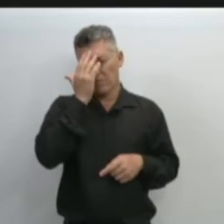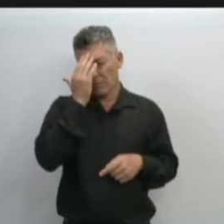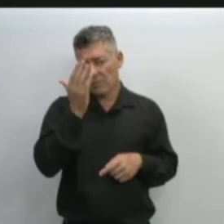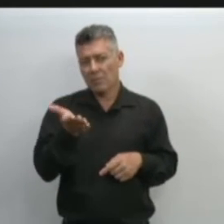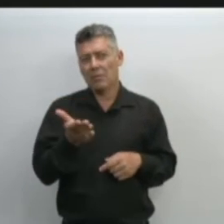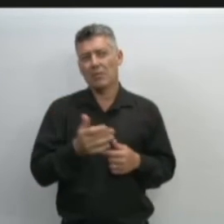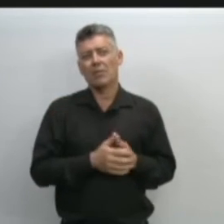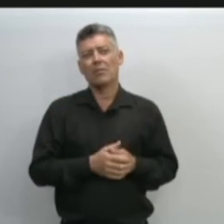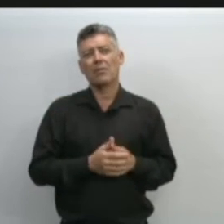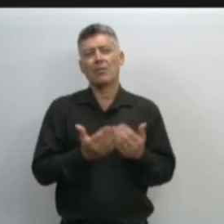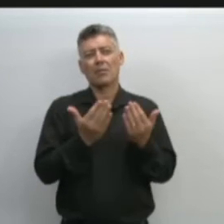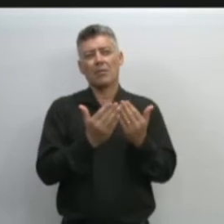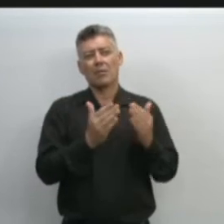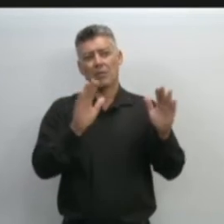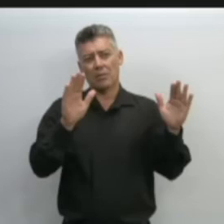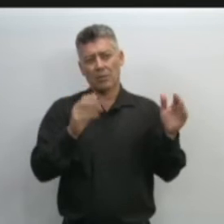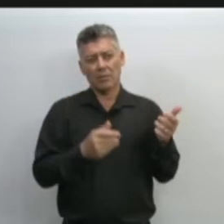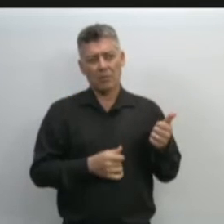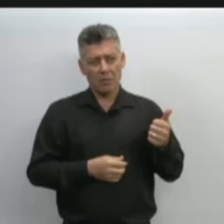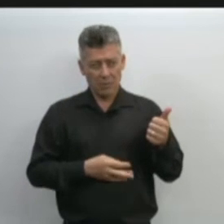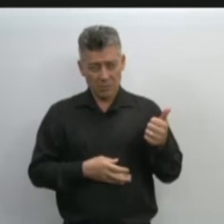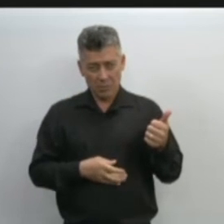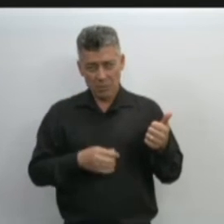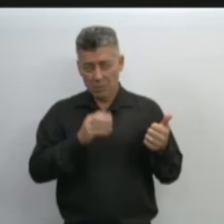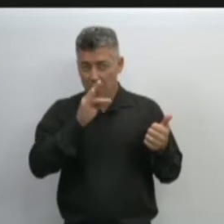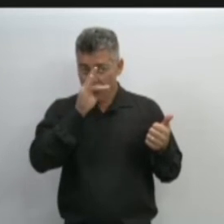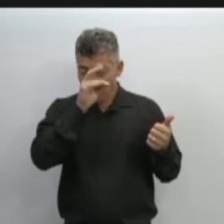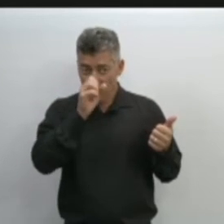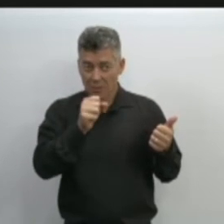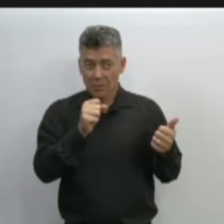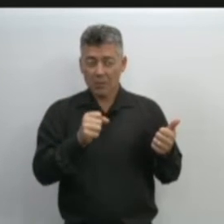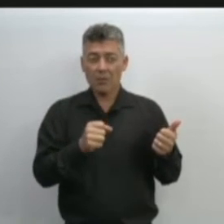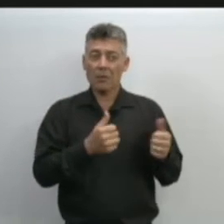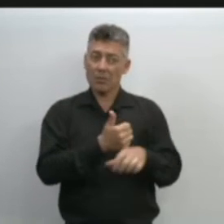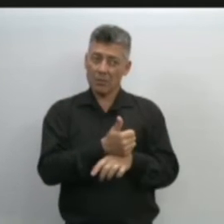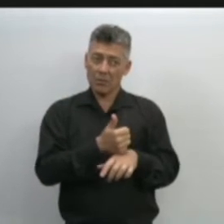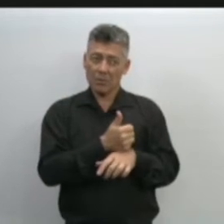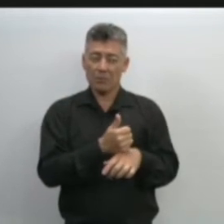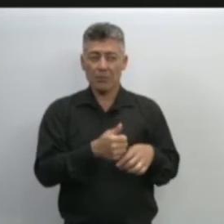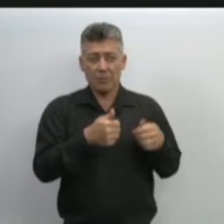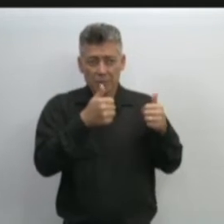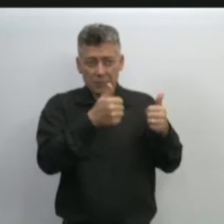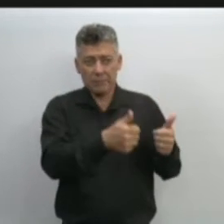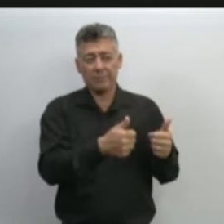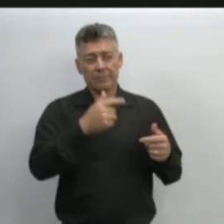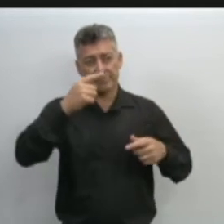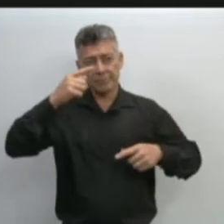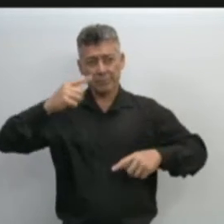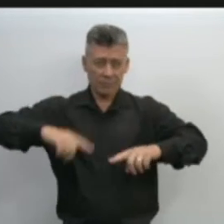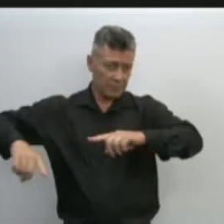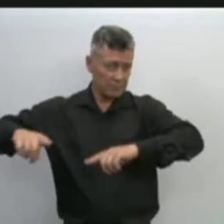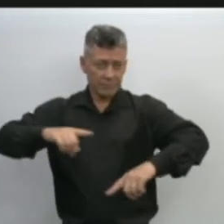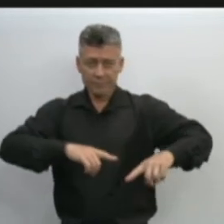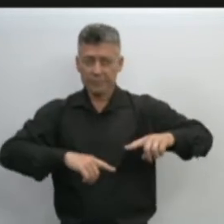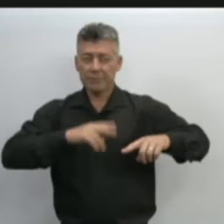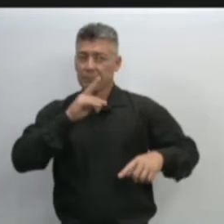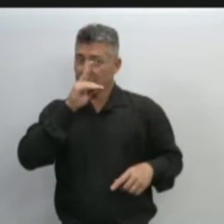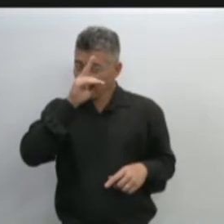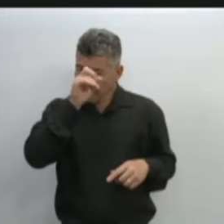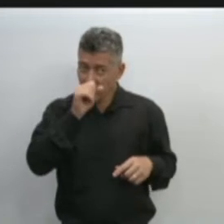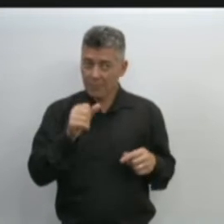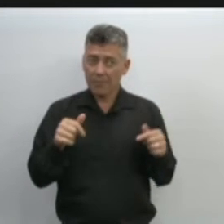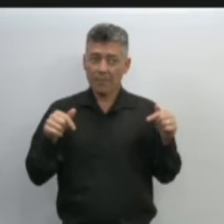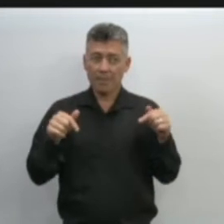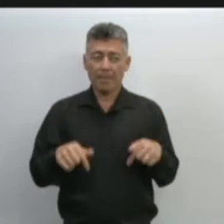por abrir esse espaço para fortalecer nessa profissão que tem atuado fortemente na nossa